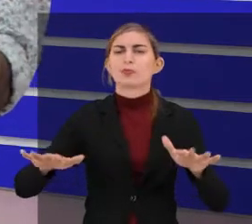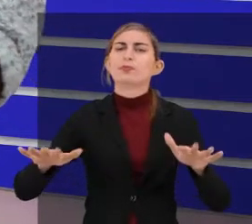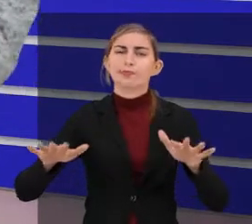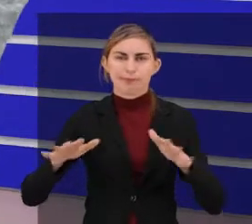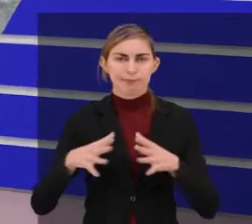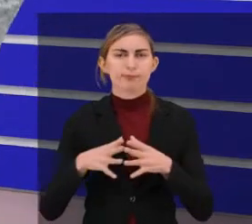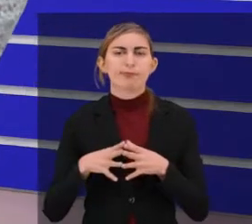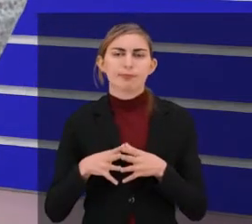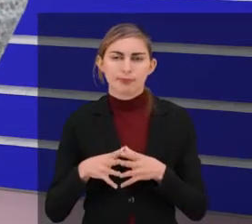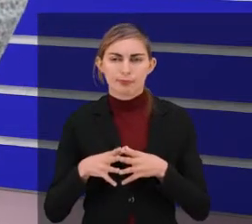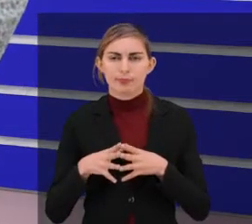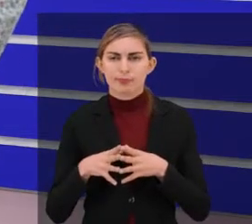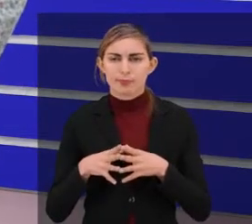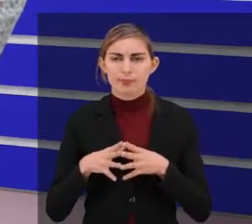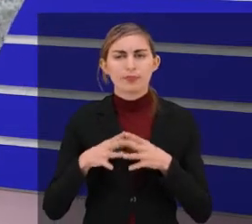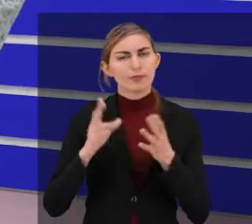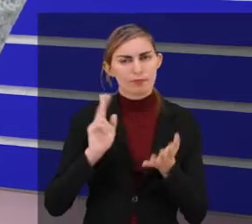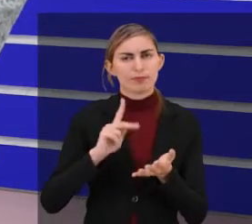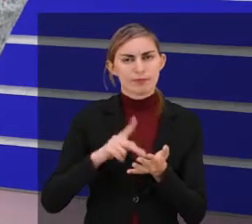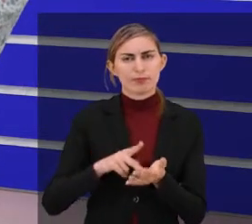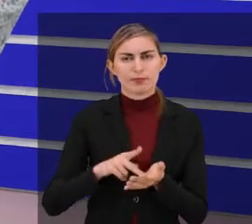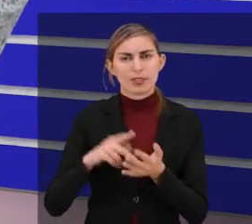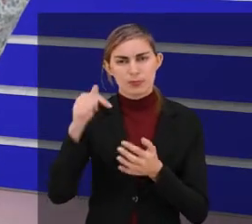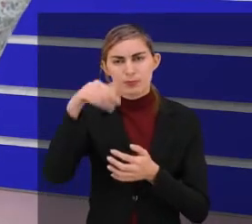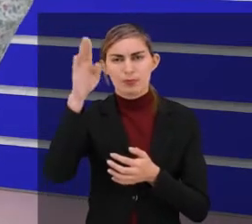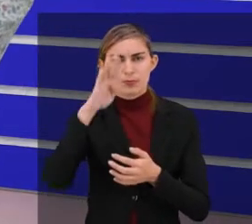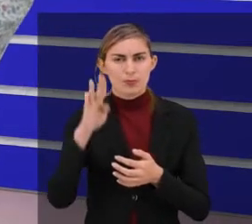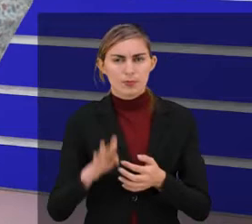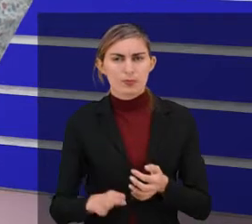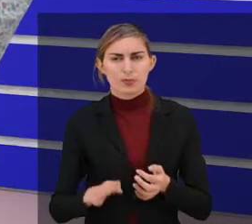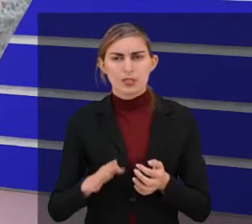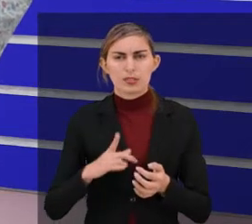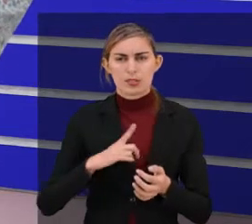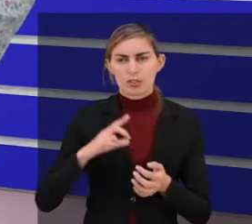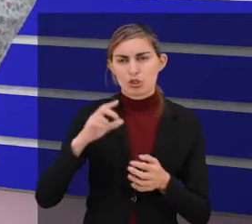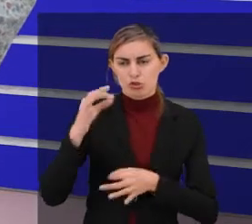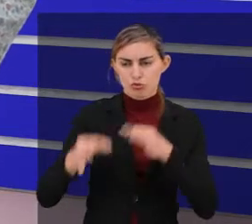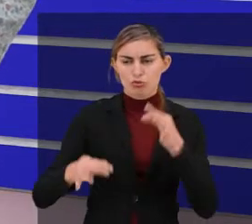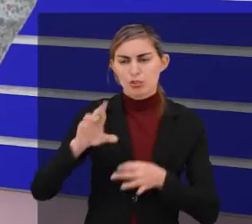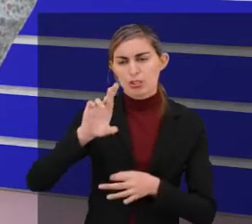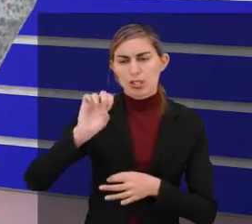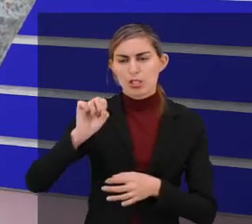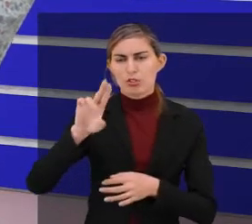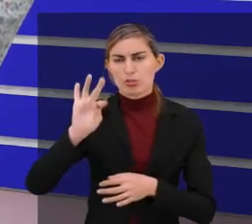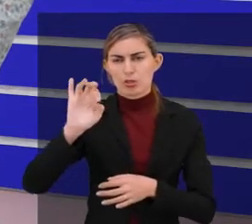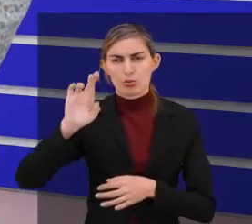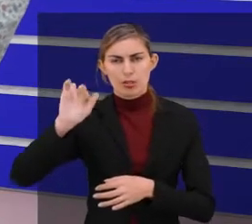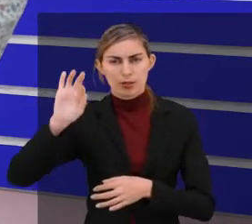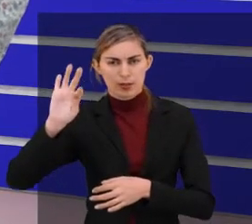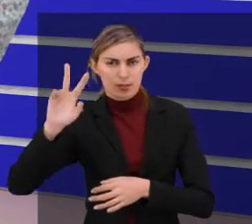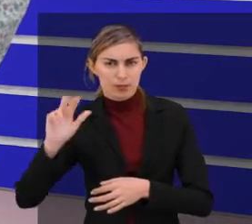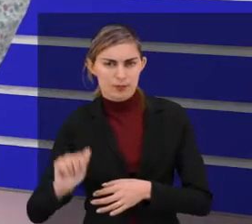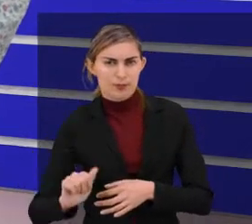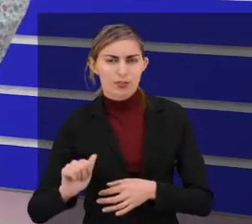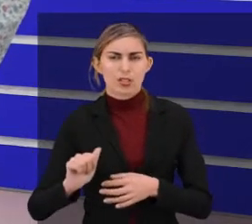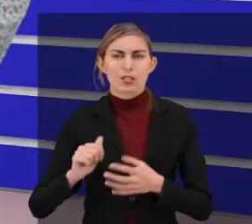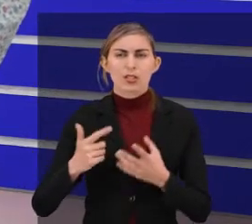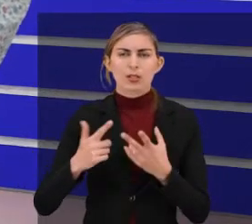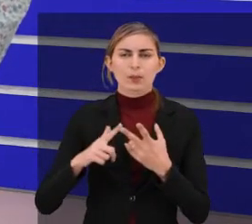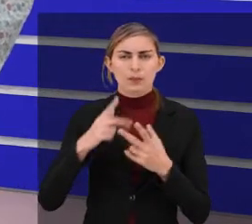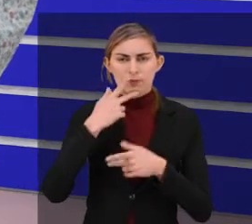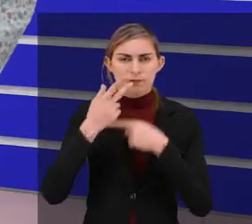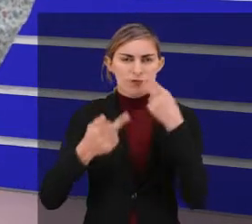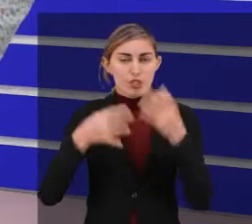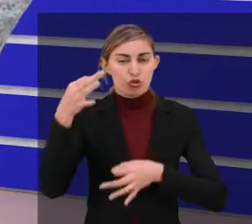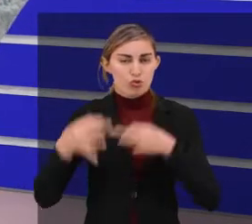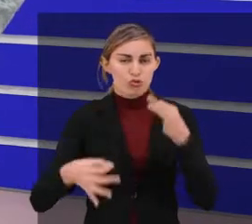do judiciário. É fato que no Brasil a justiça restaurativa entrou pela via do judiciário. Mas quando a gente fala